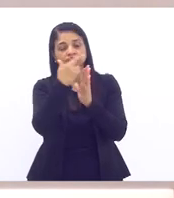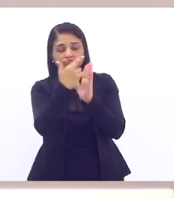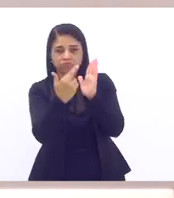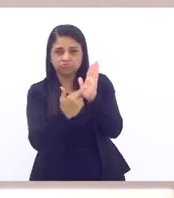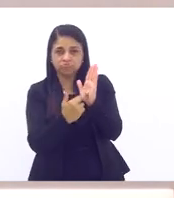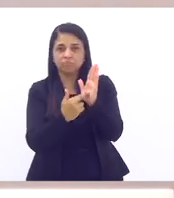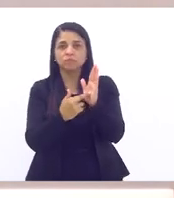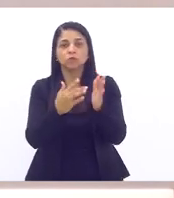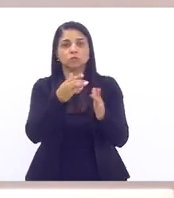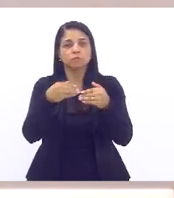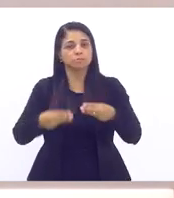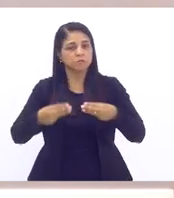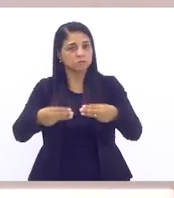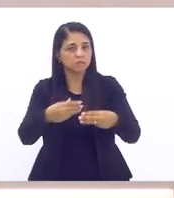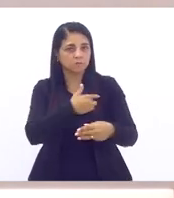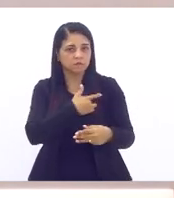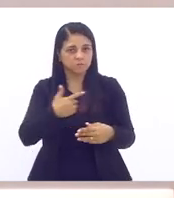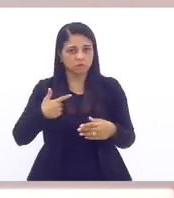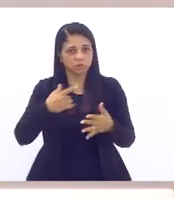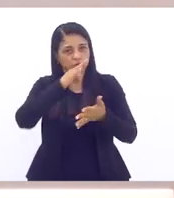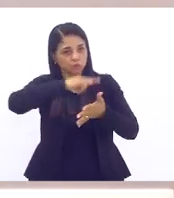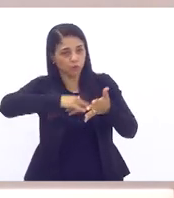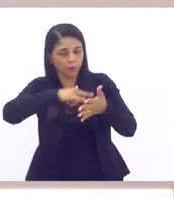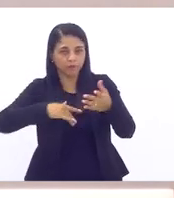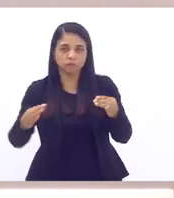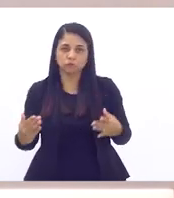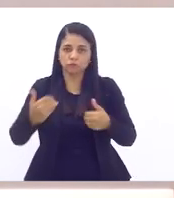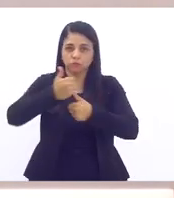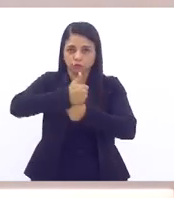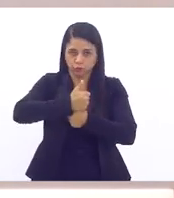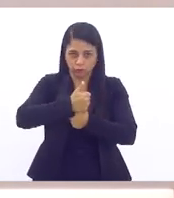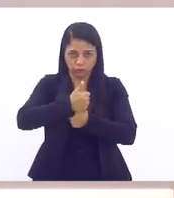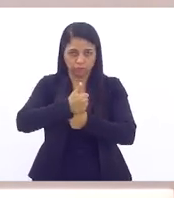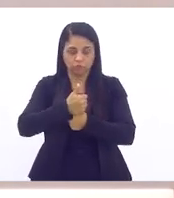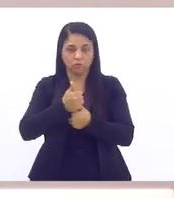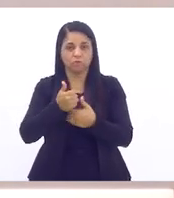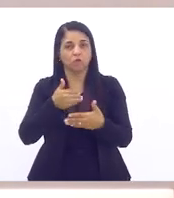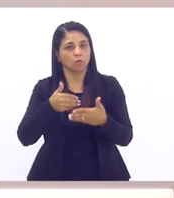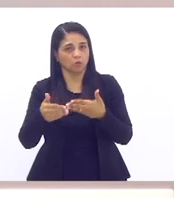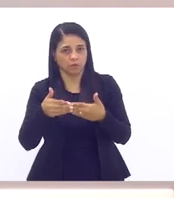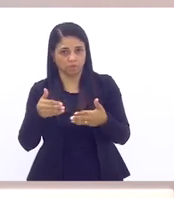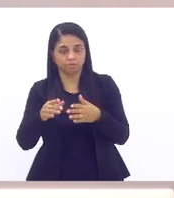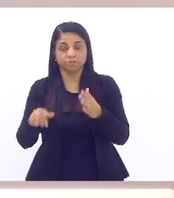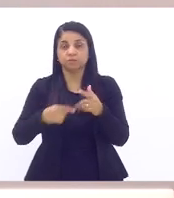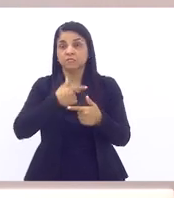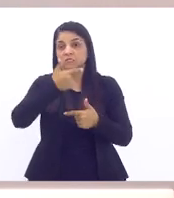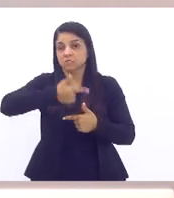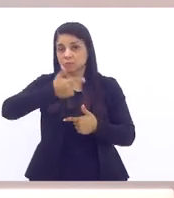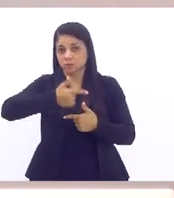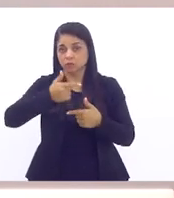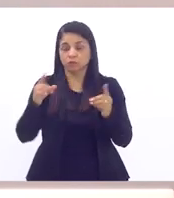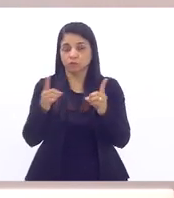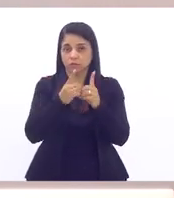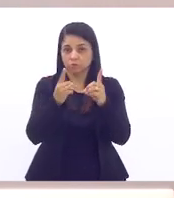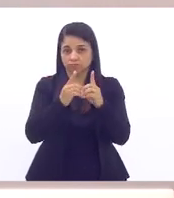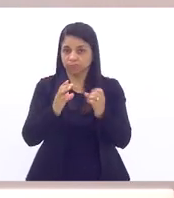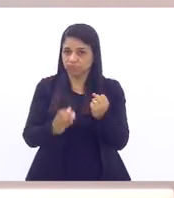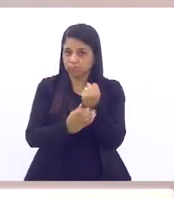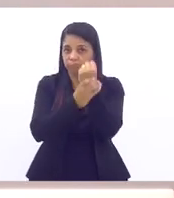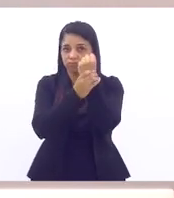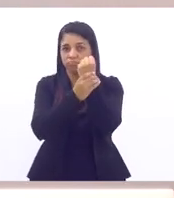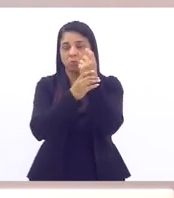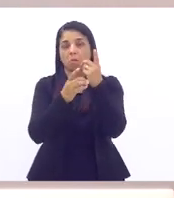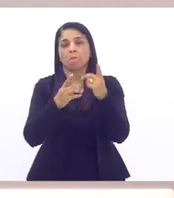ou outros documentos que vierem a substituí-los segundo os atendimentos são garantidos